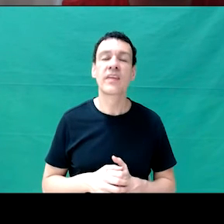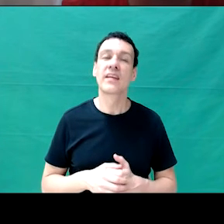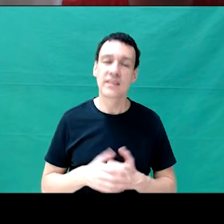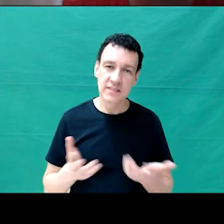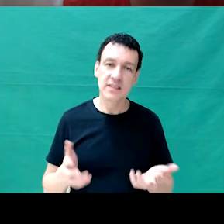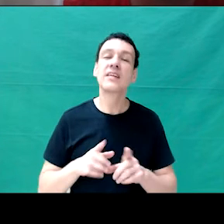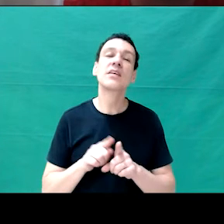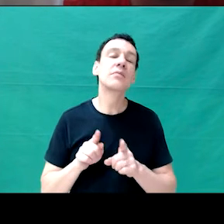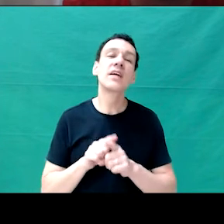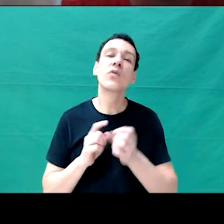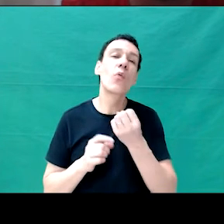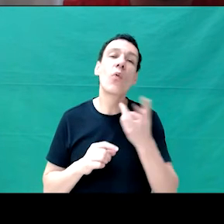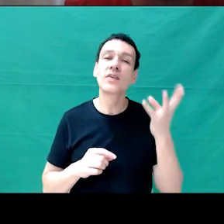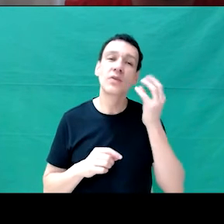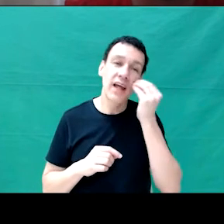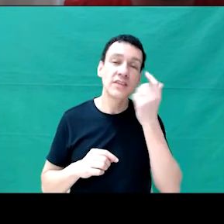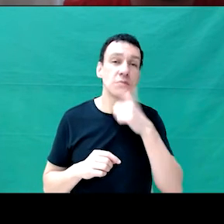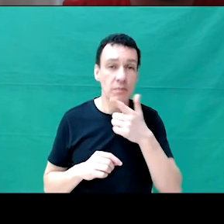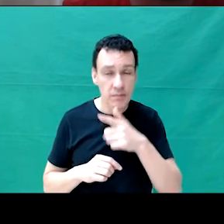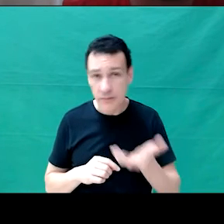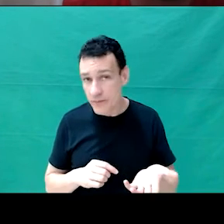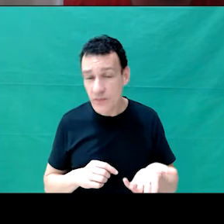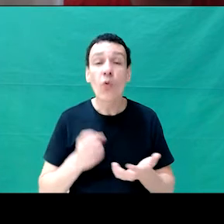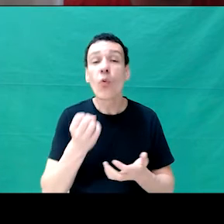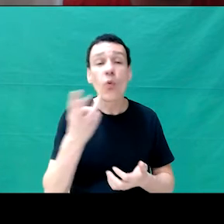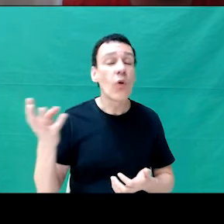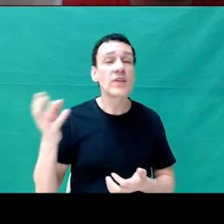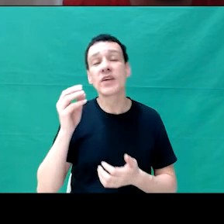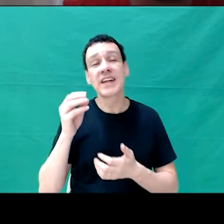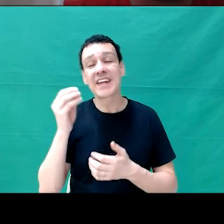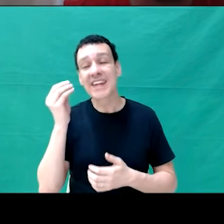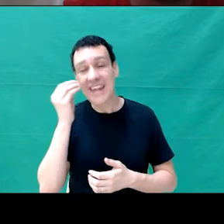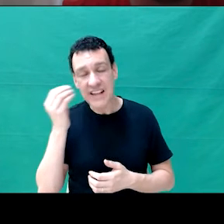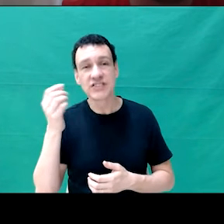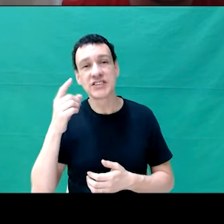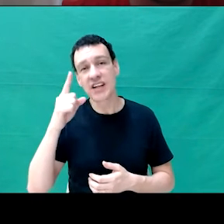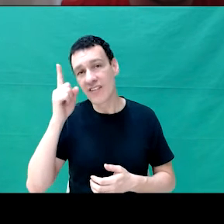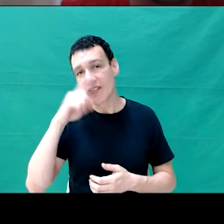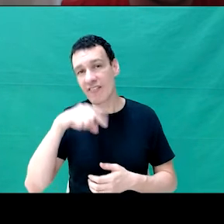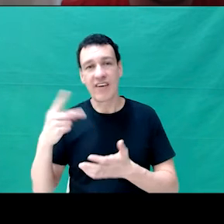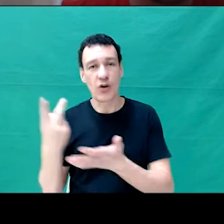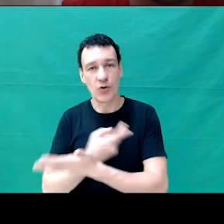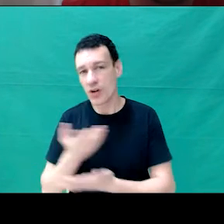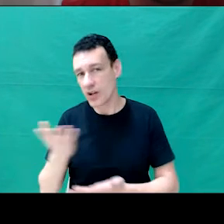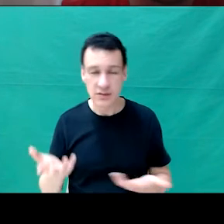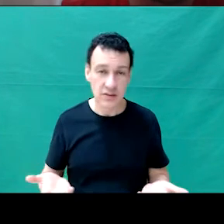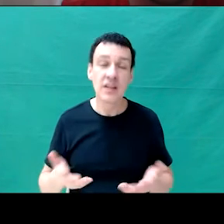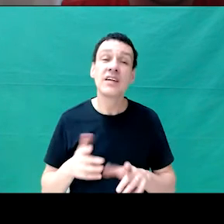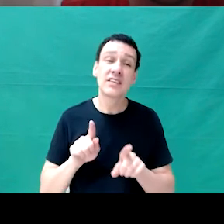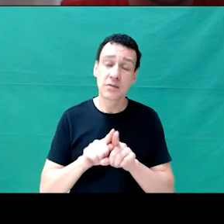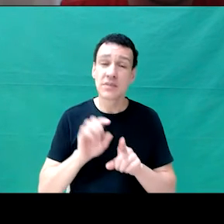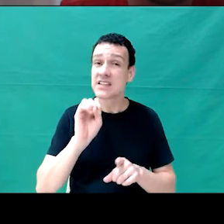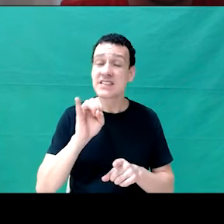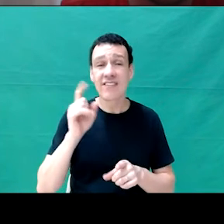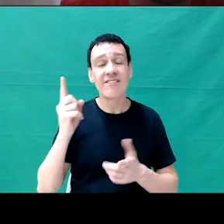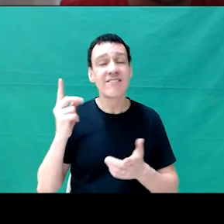de testes que passaram, a quantidade de testes que falharam. E o mais legal da ferramenta aqui que, por exemplo, se falhou na parte do